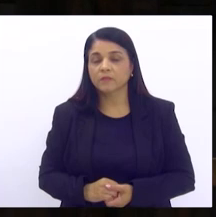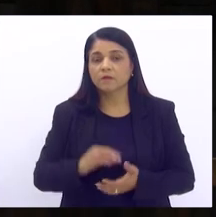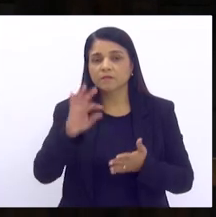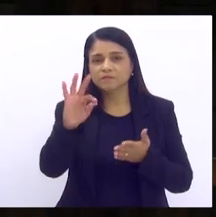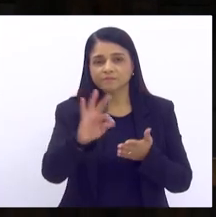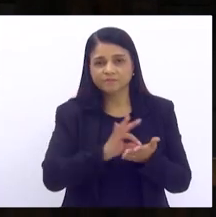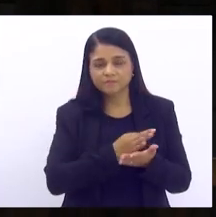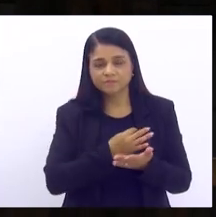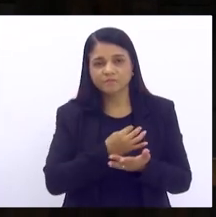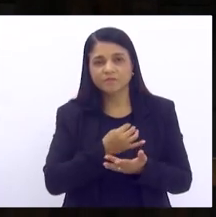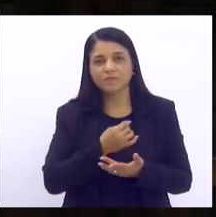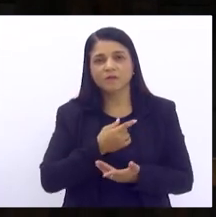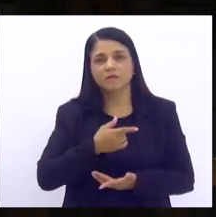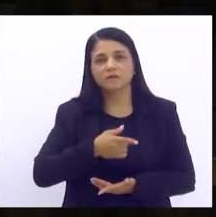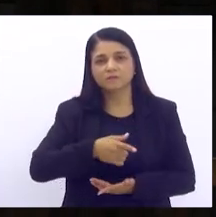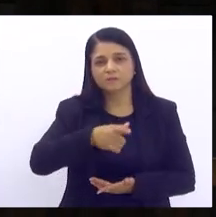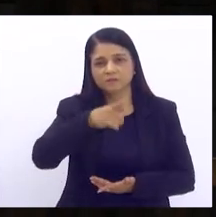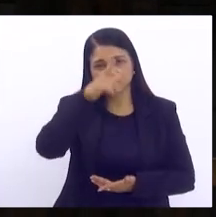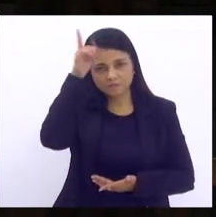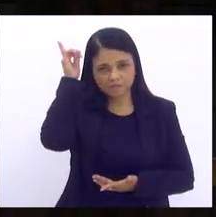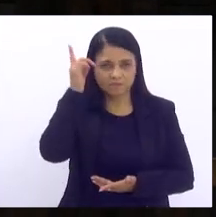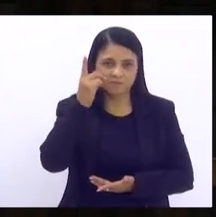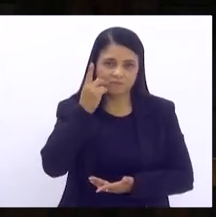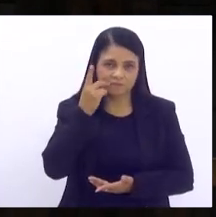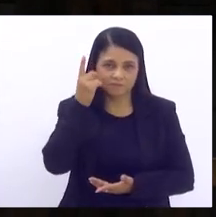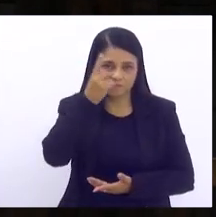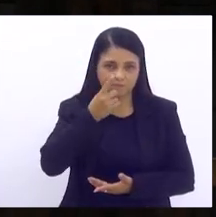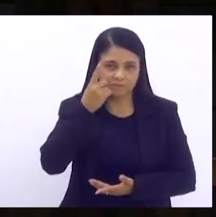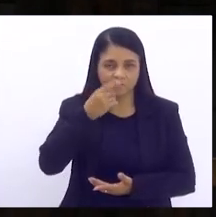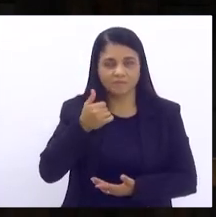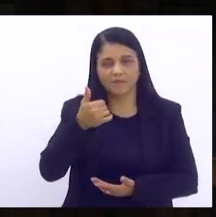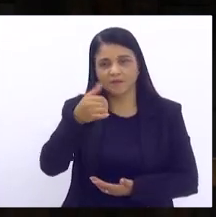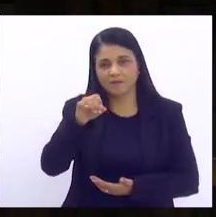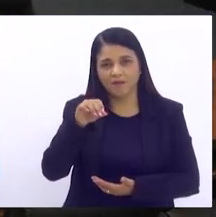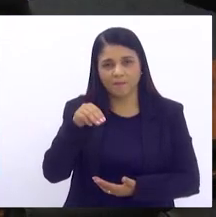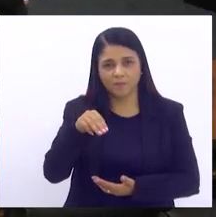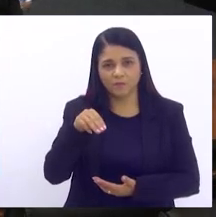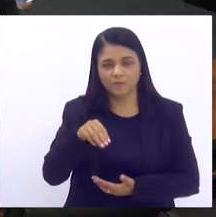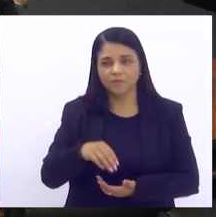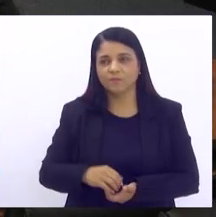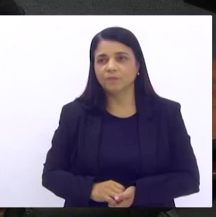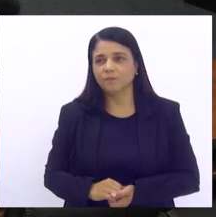Próximo orador inscrito é o nobre deputado Luiz Paulo, que dispõe de 10 minutos.